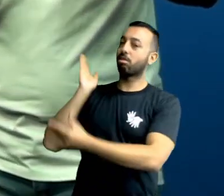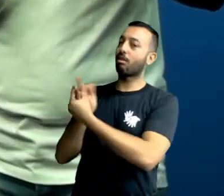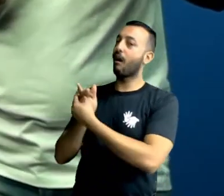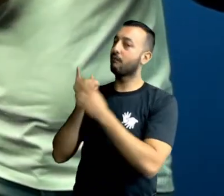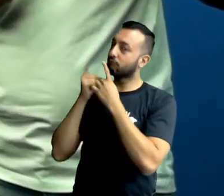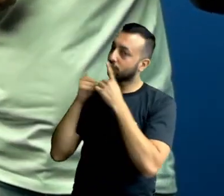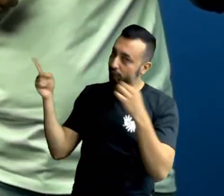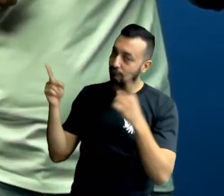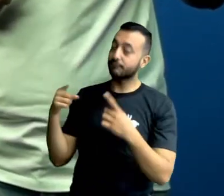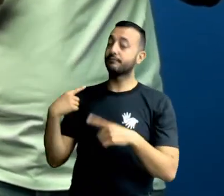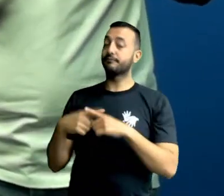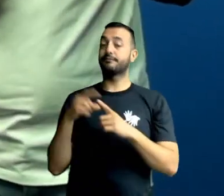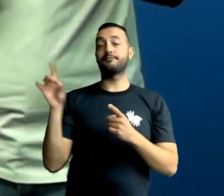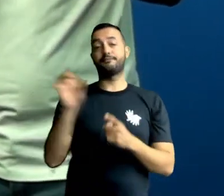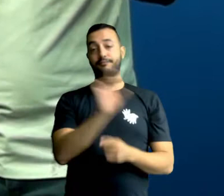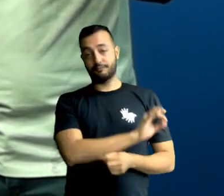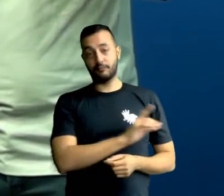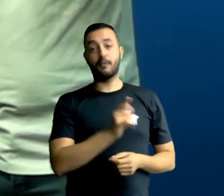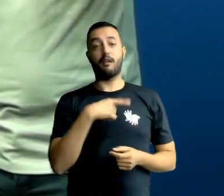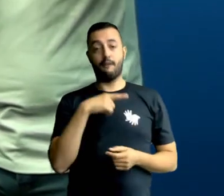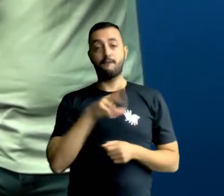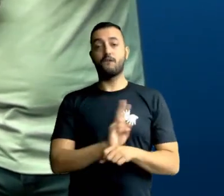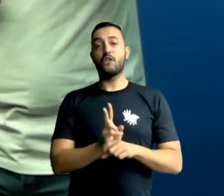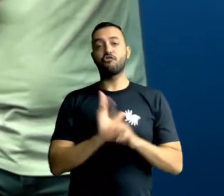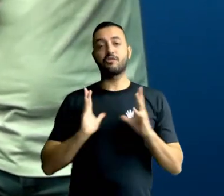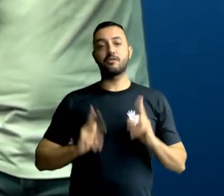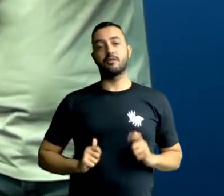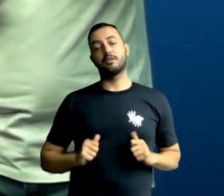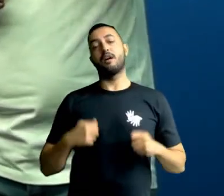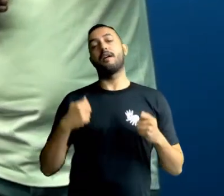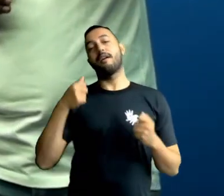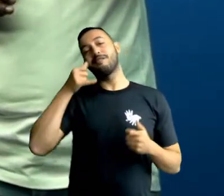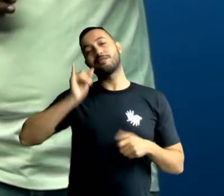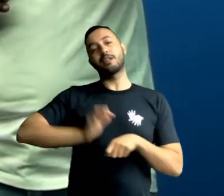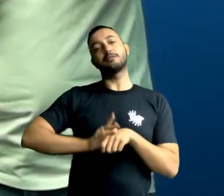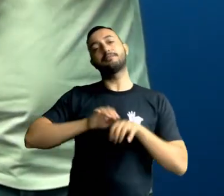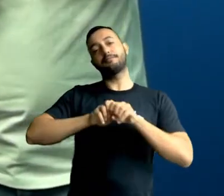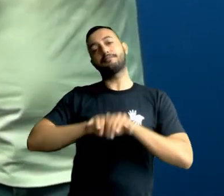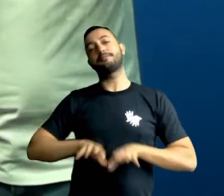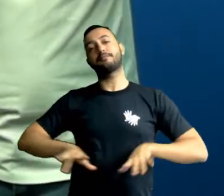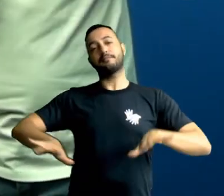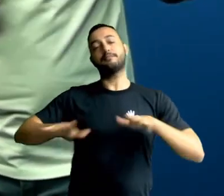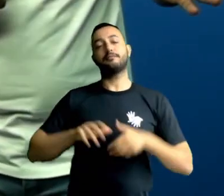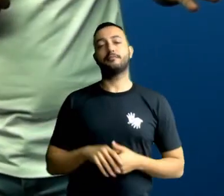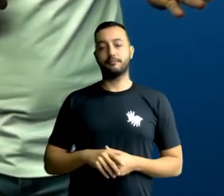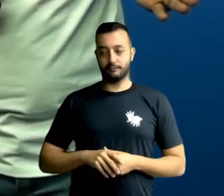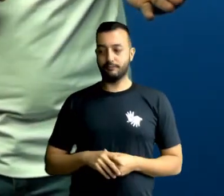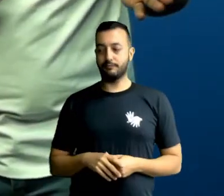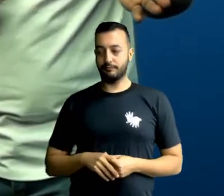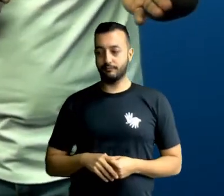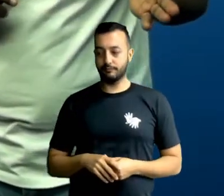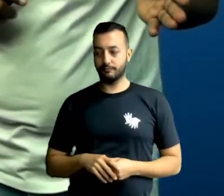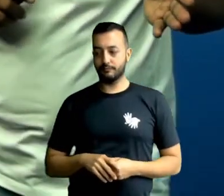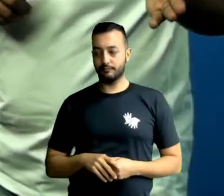que cada município possui e que procura evitar que essas doenças se proliferem no